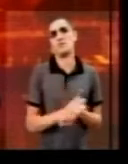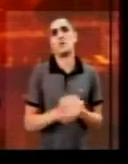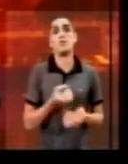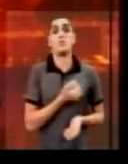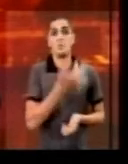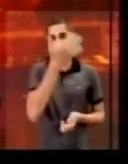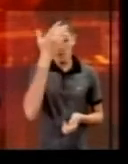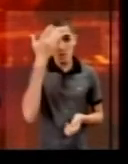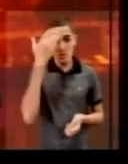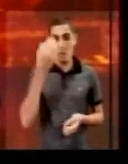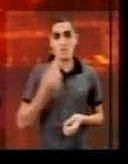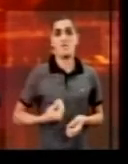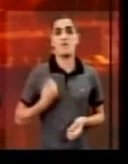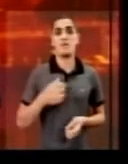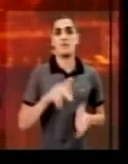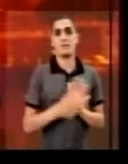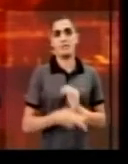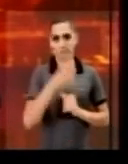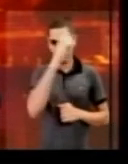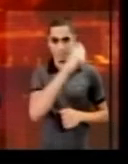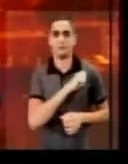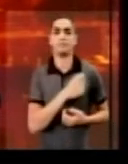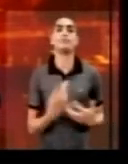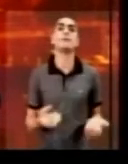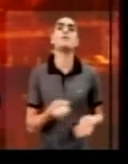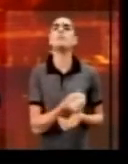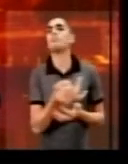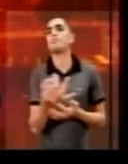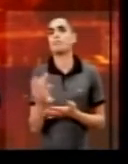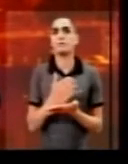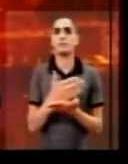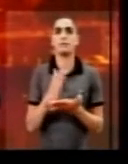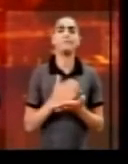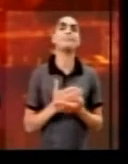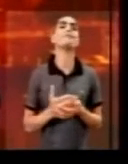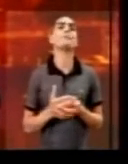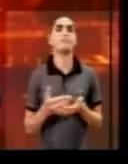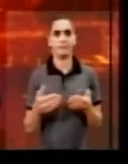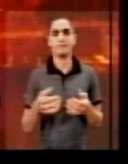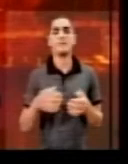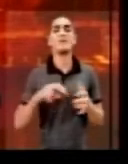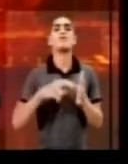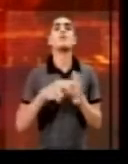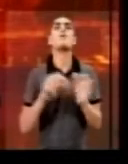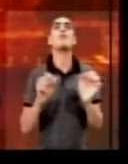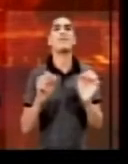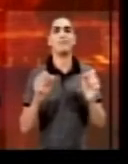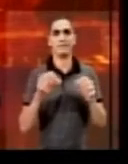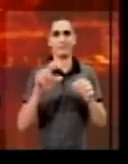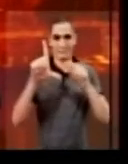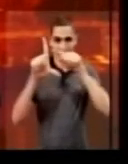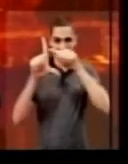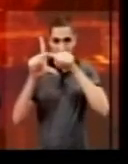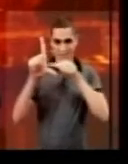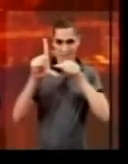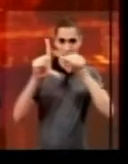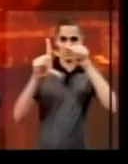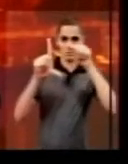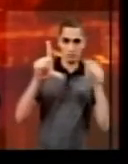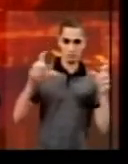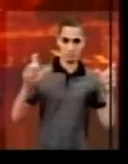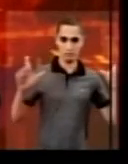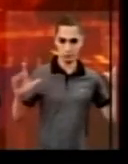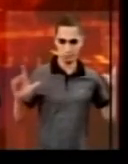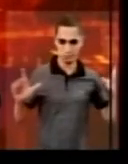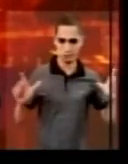uma grande parte, isso aí que nós estamos falando, chama achatamento da curva. Quer dizer, essas pessoas, esses